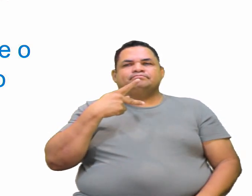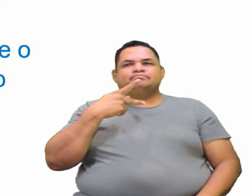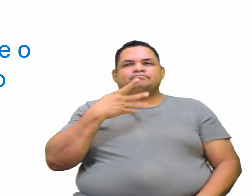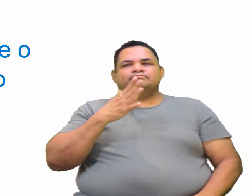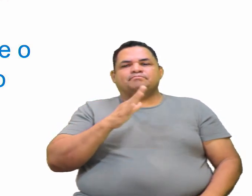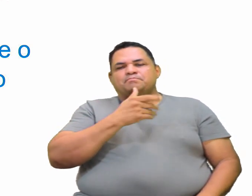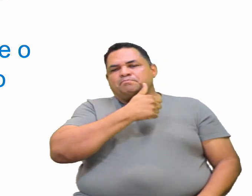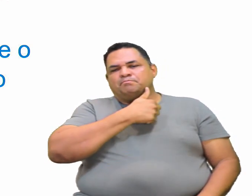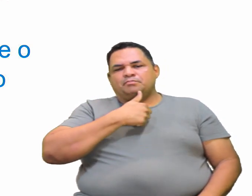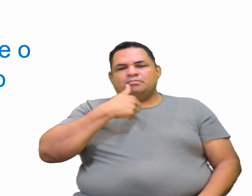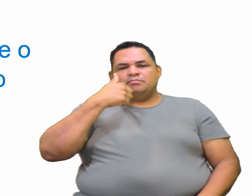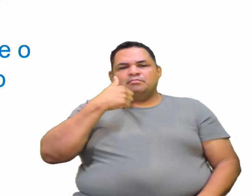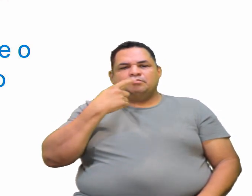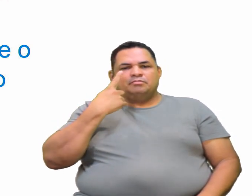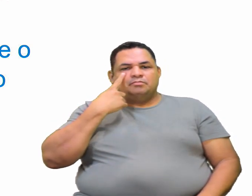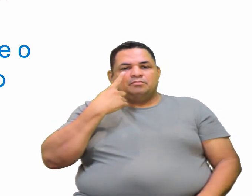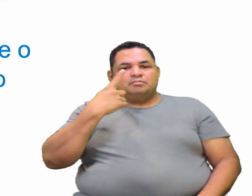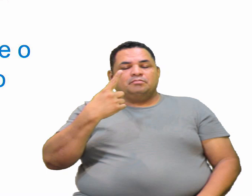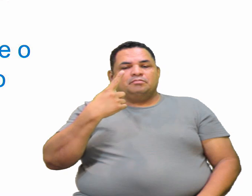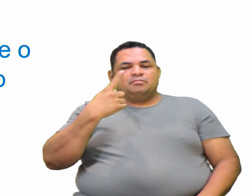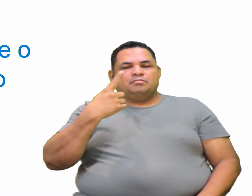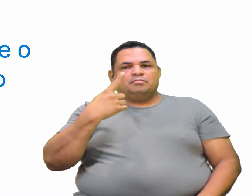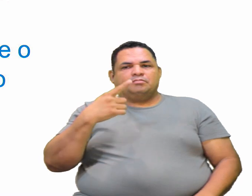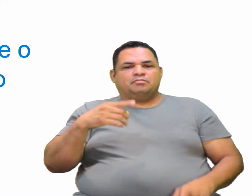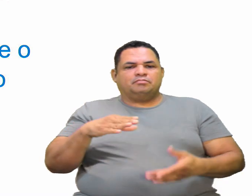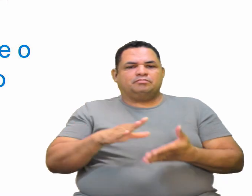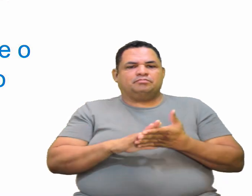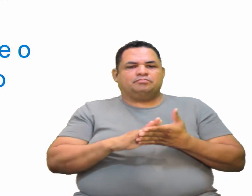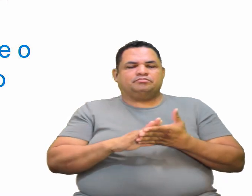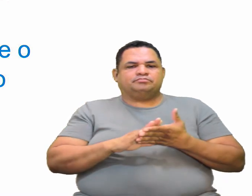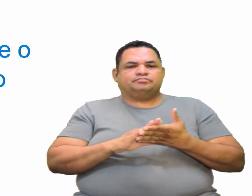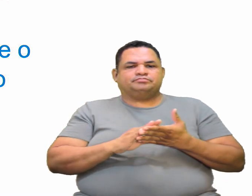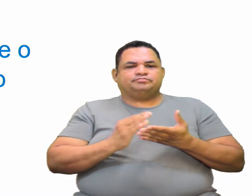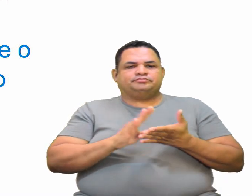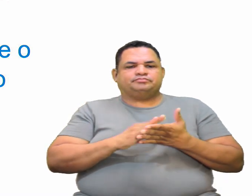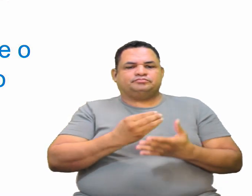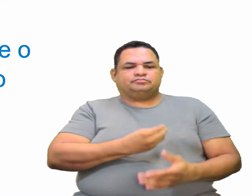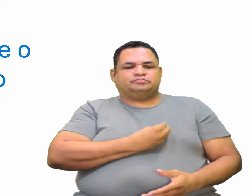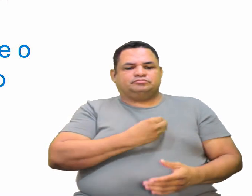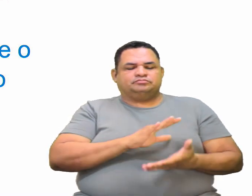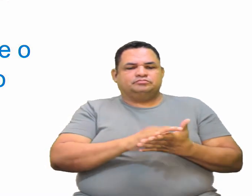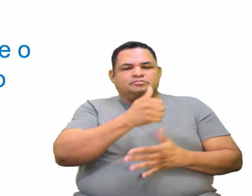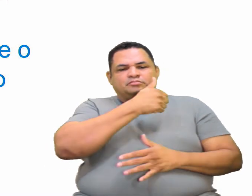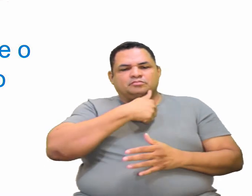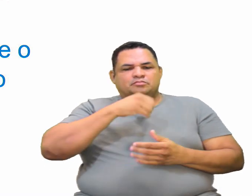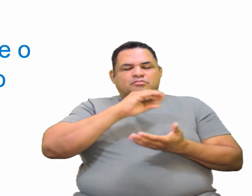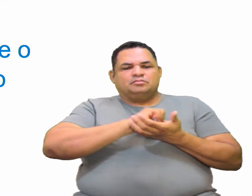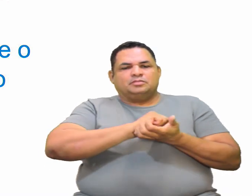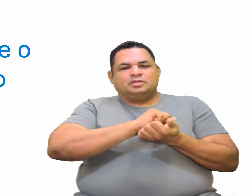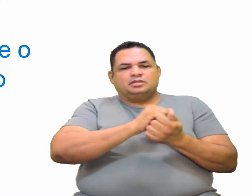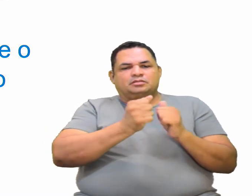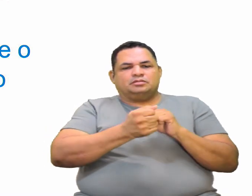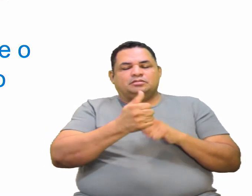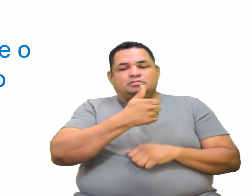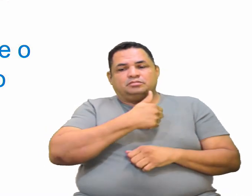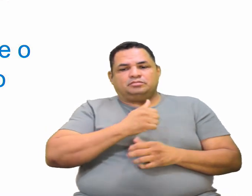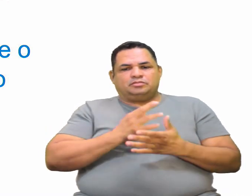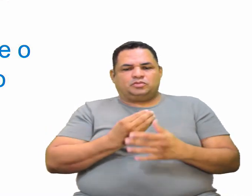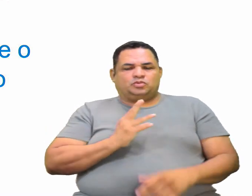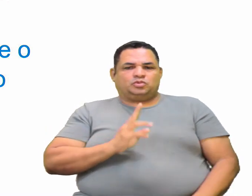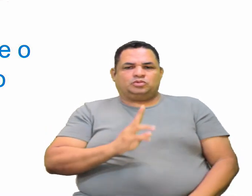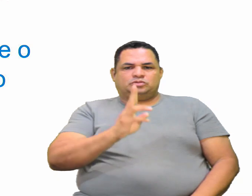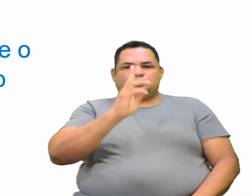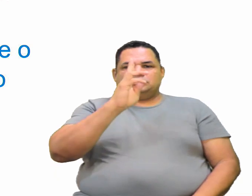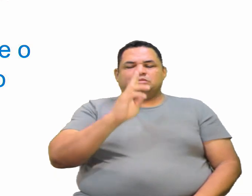bem vista, né, naquele ambiente, e o organismo mais bem adaptado, ele vai sobreviver. Muita gente,